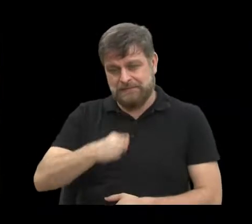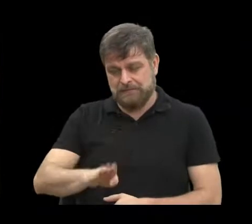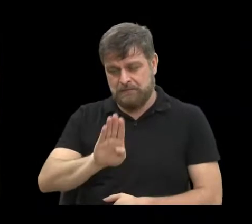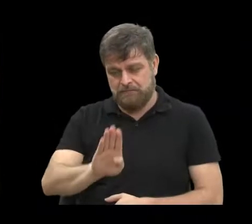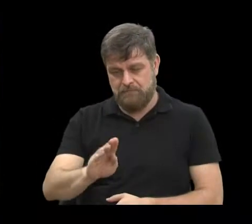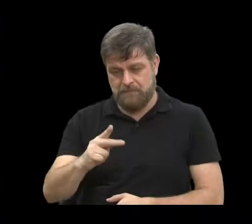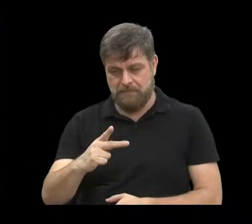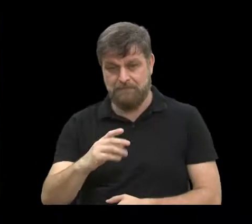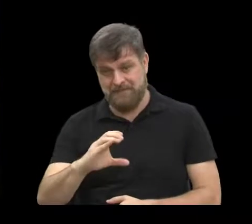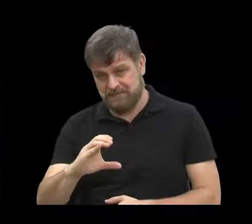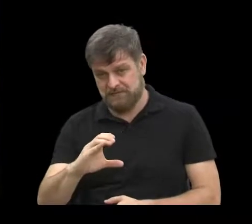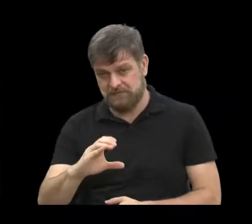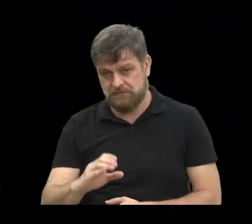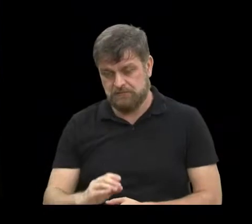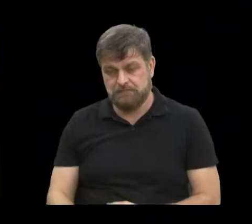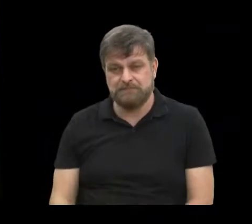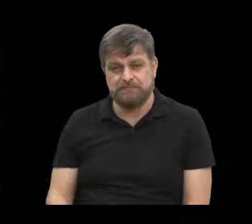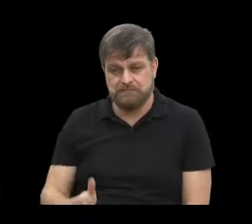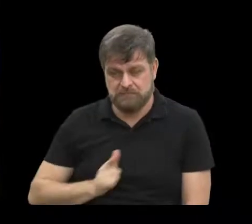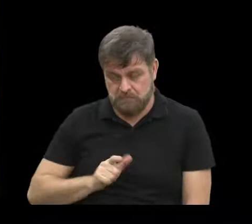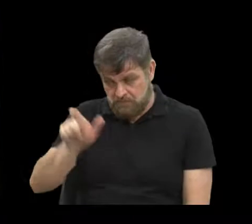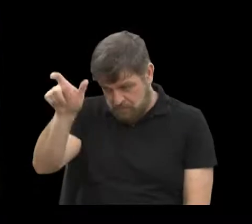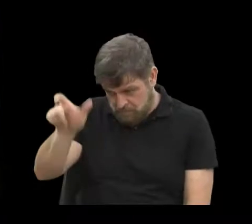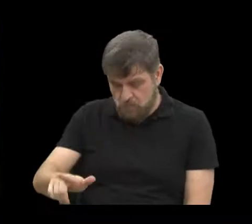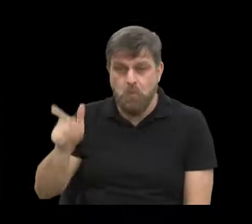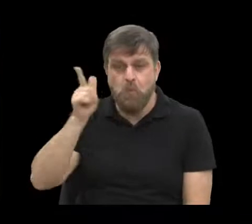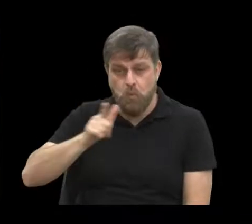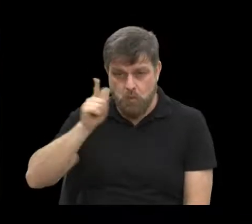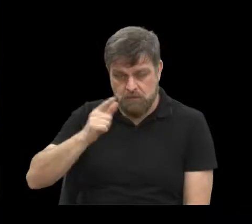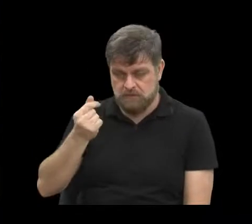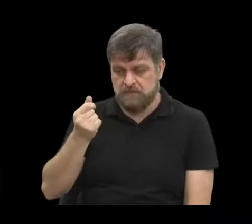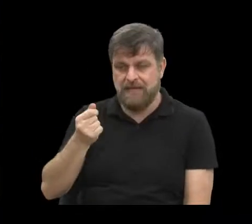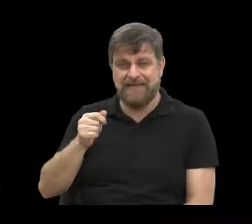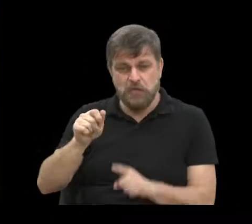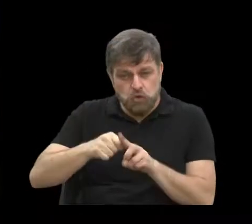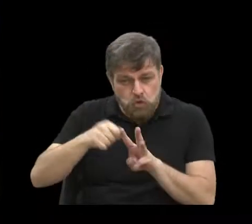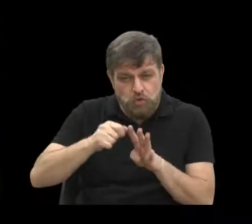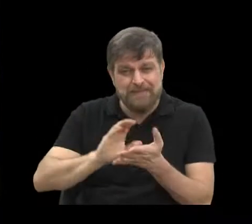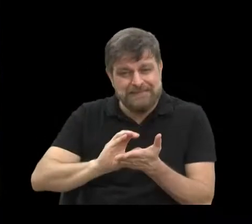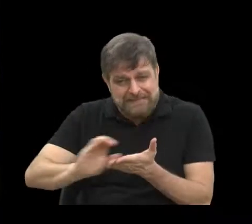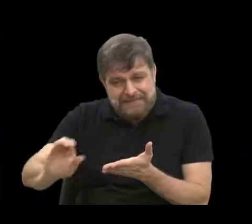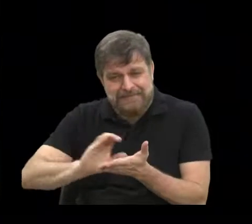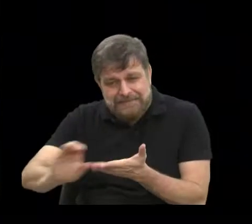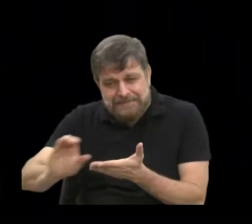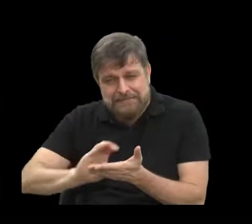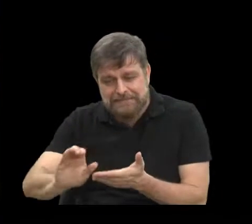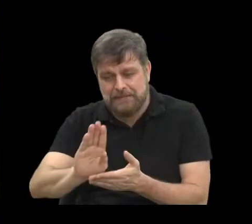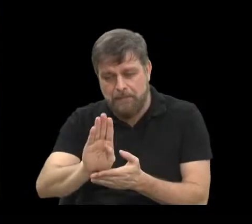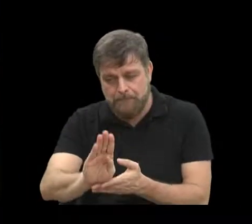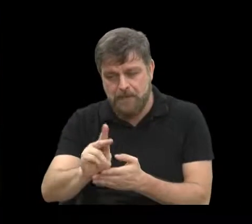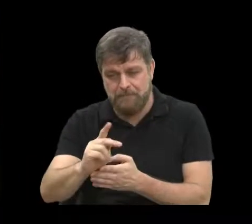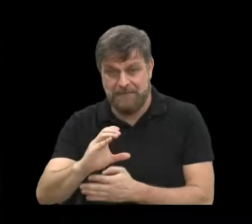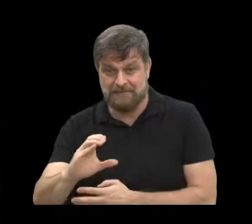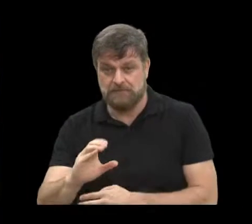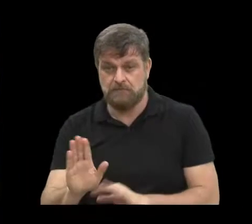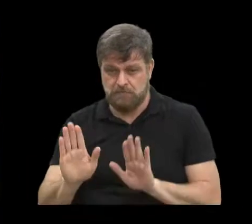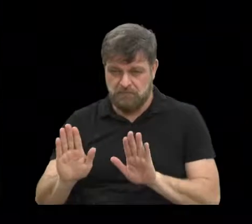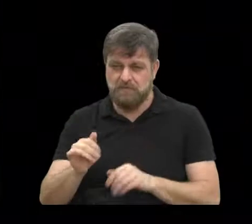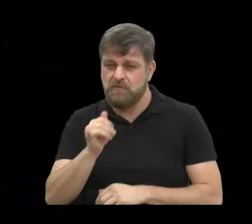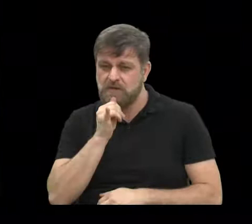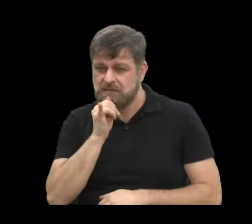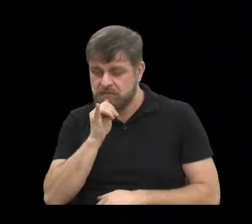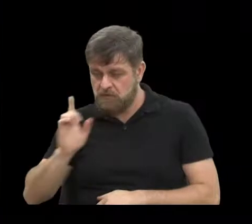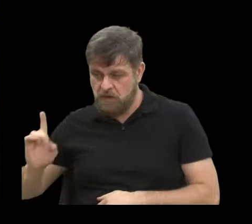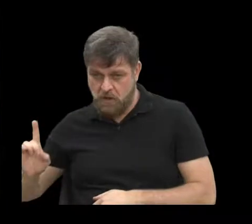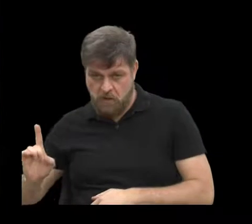ou cessação do benefício da pessoa com deficiência, tá? E se eu entrei com o pedido do